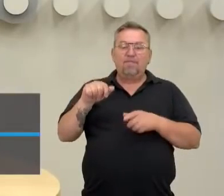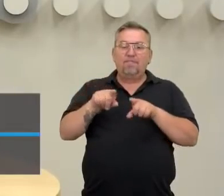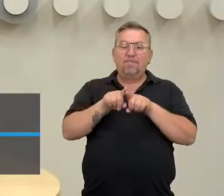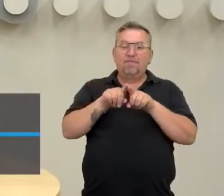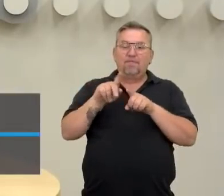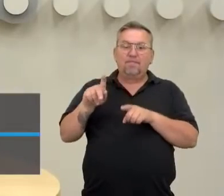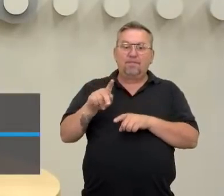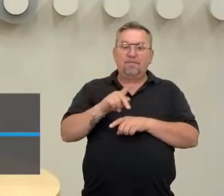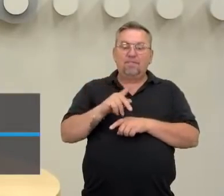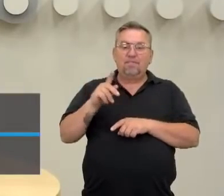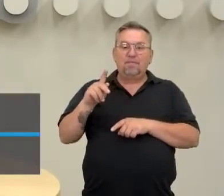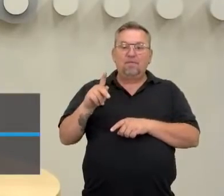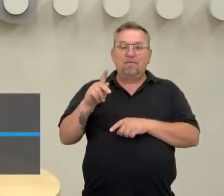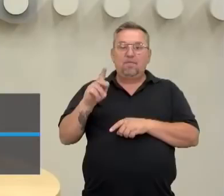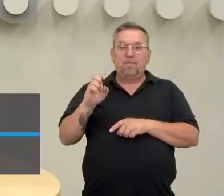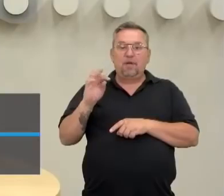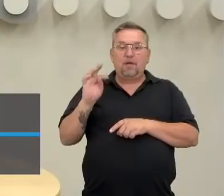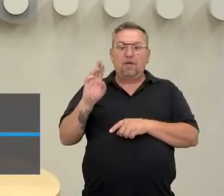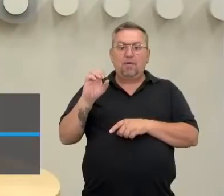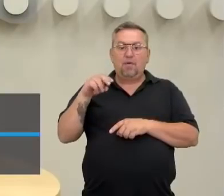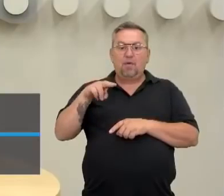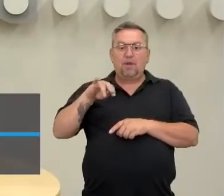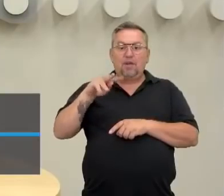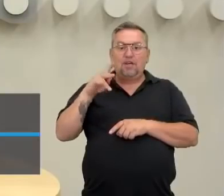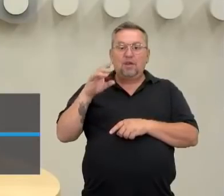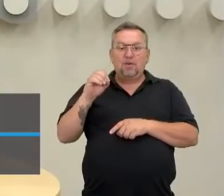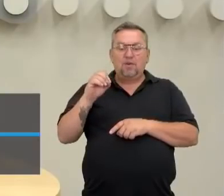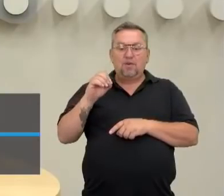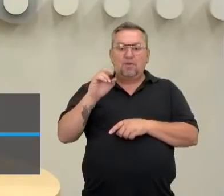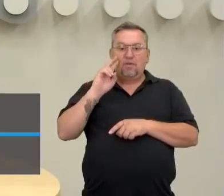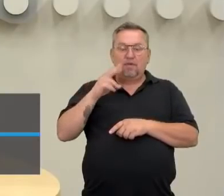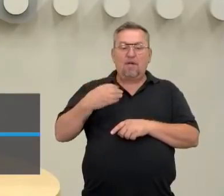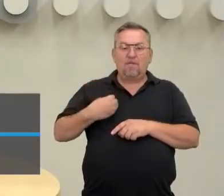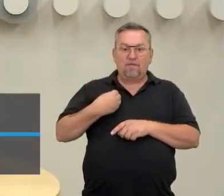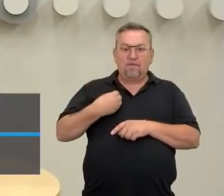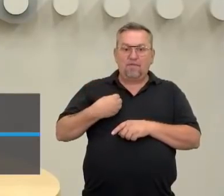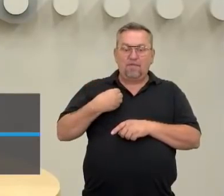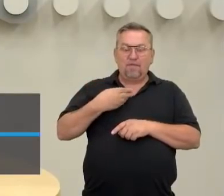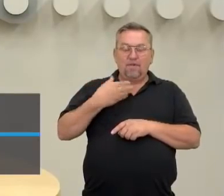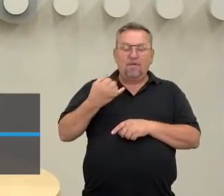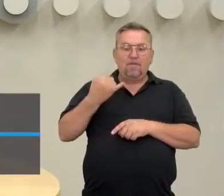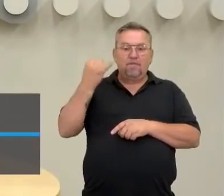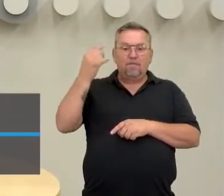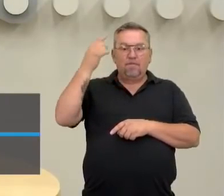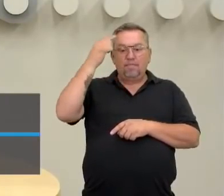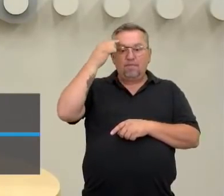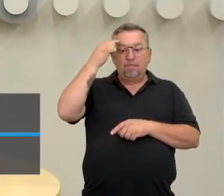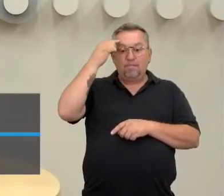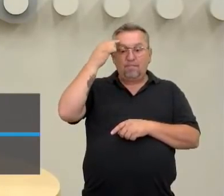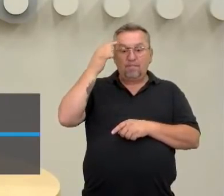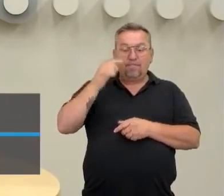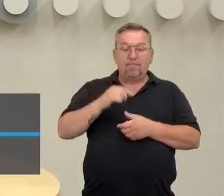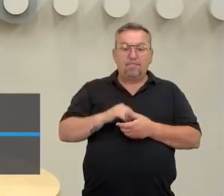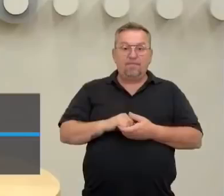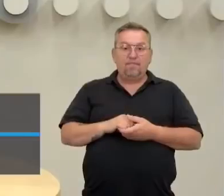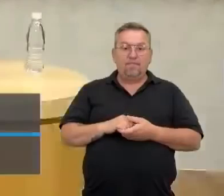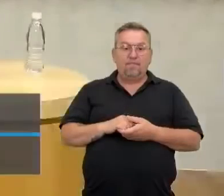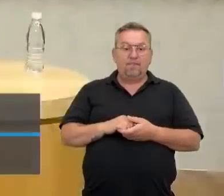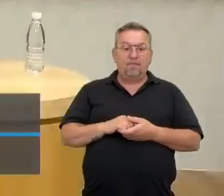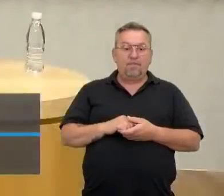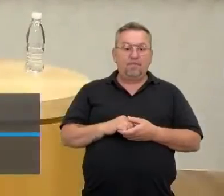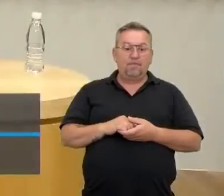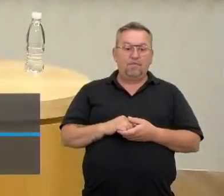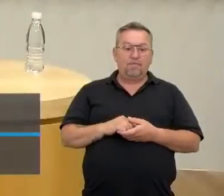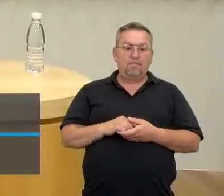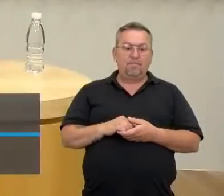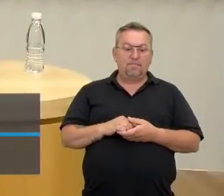professor Petronílio cita aqui que o grafite traz vida e valoriza o pensamento. Tá? Nossa, muito